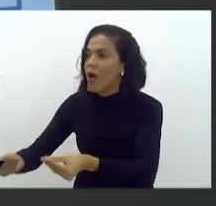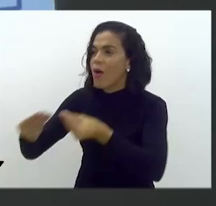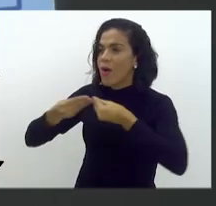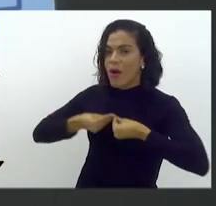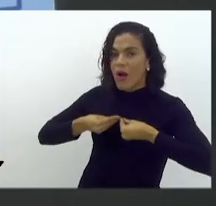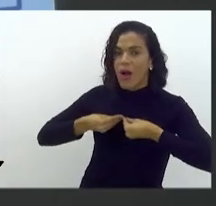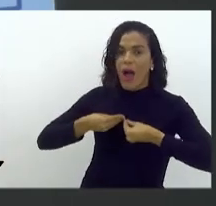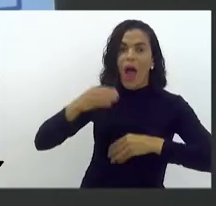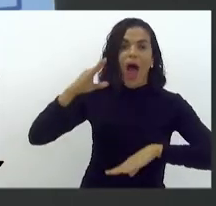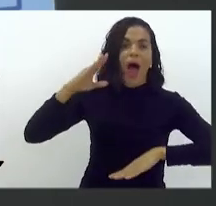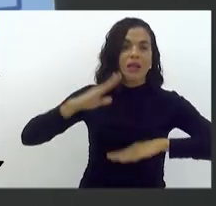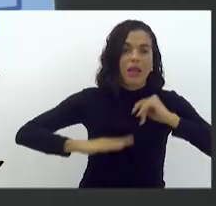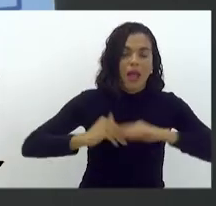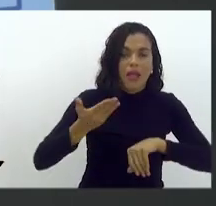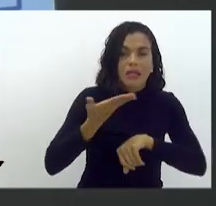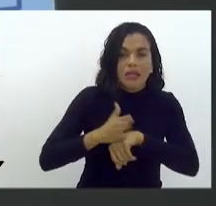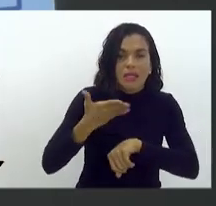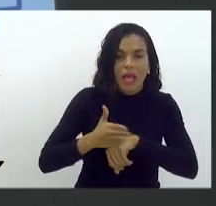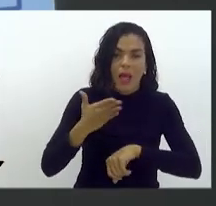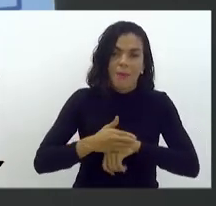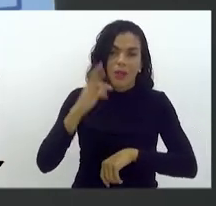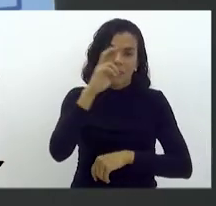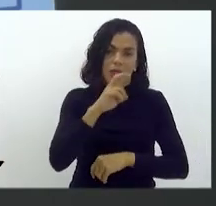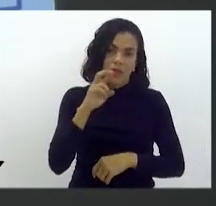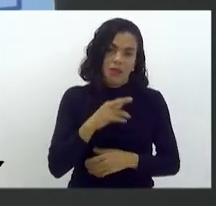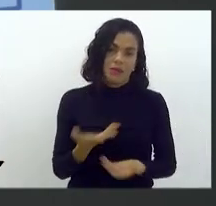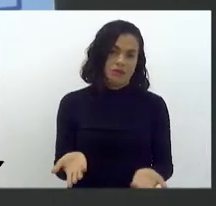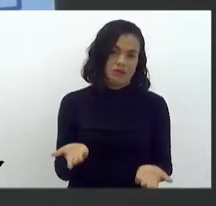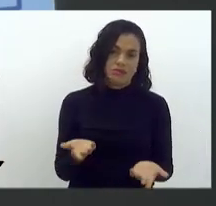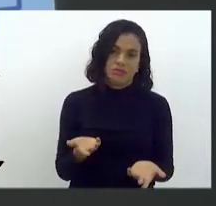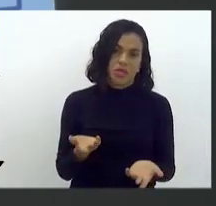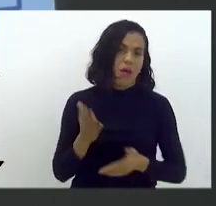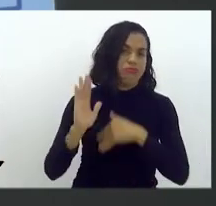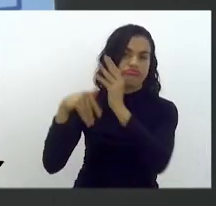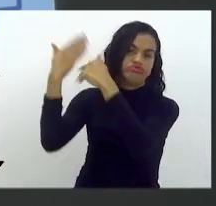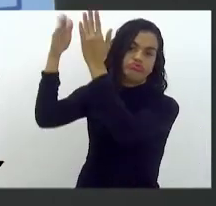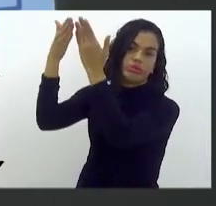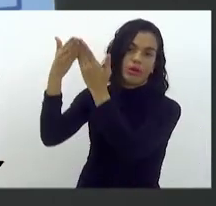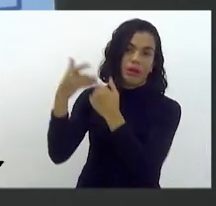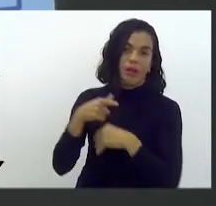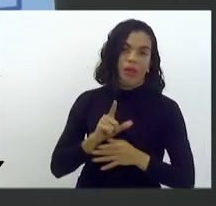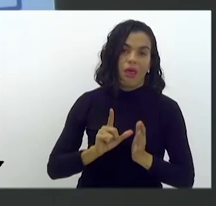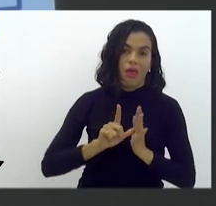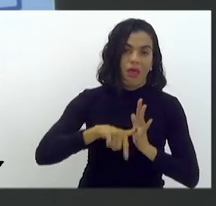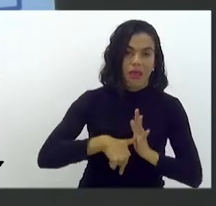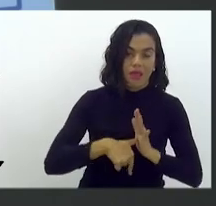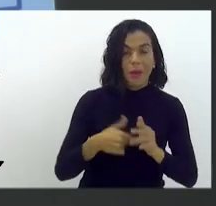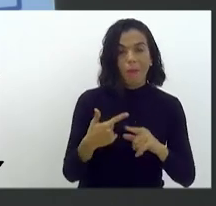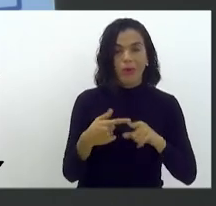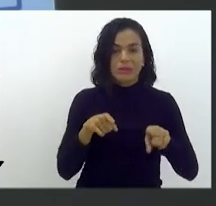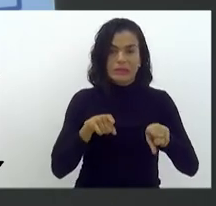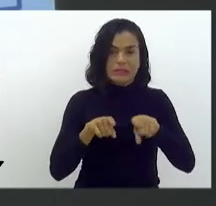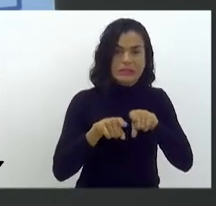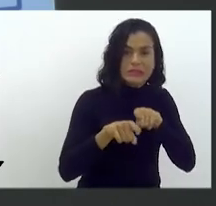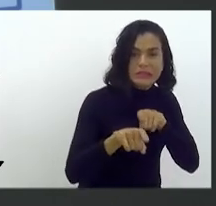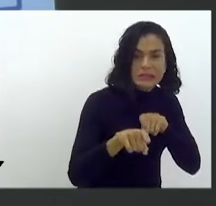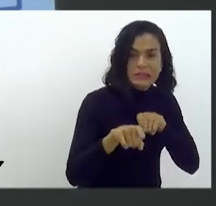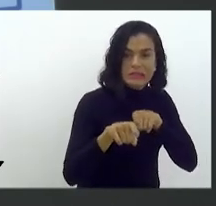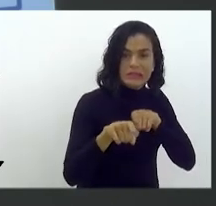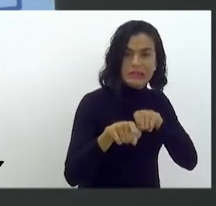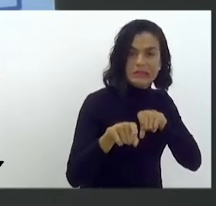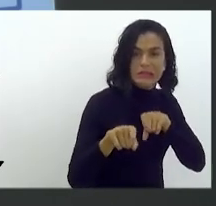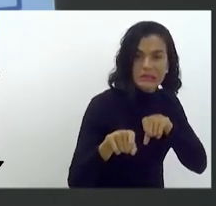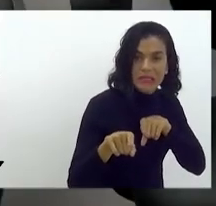dos peritos já tem um novo equipamento no mercado Então esse lapso temporal se atraso